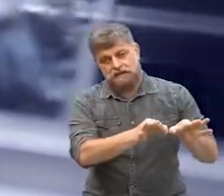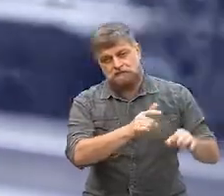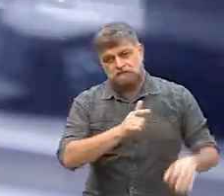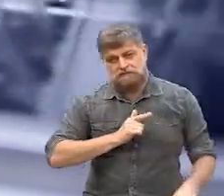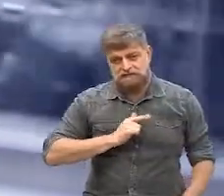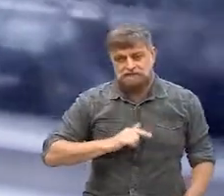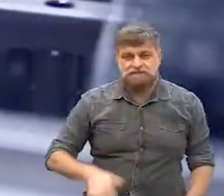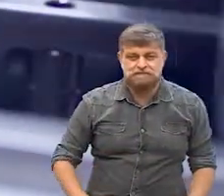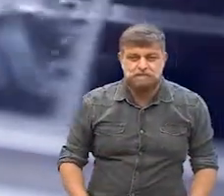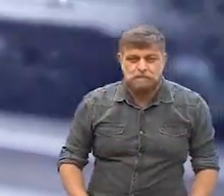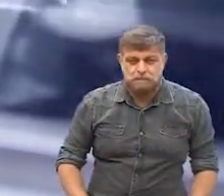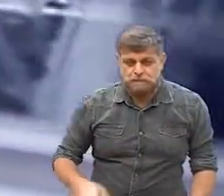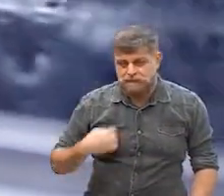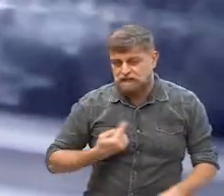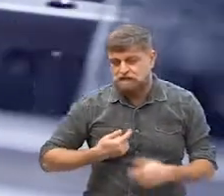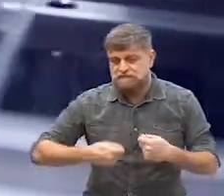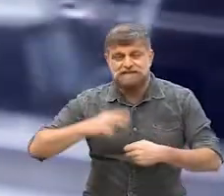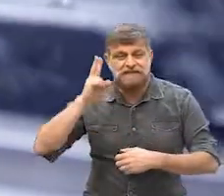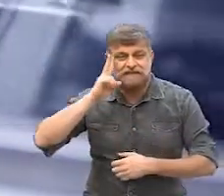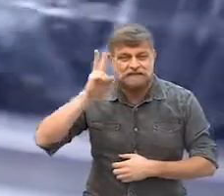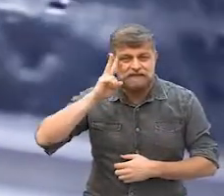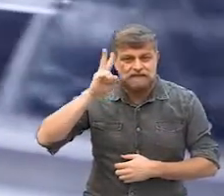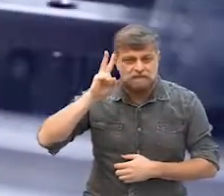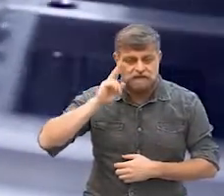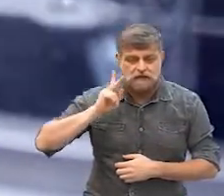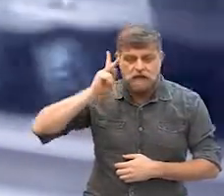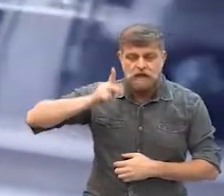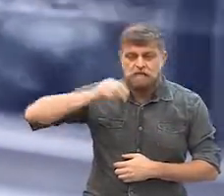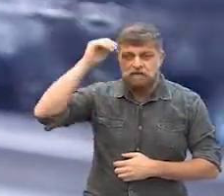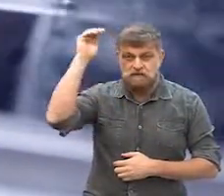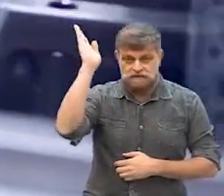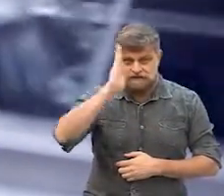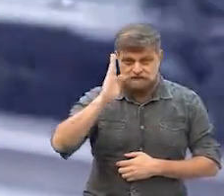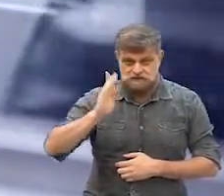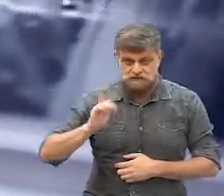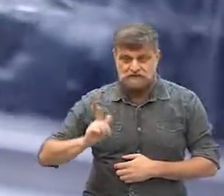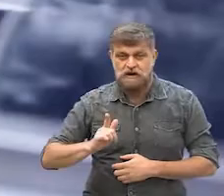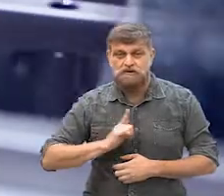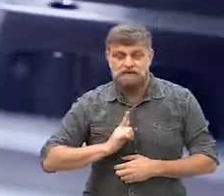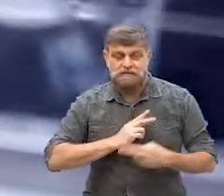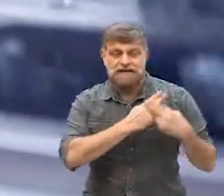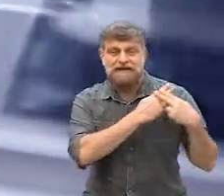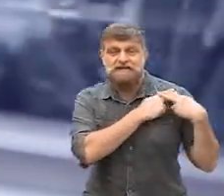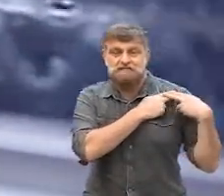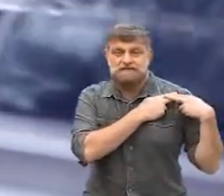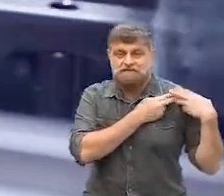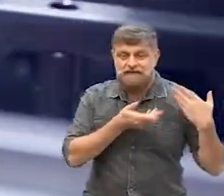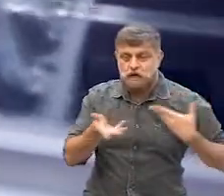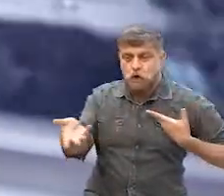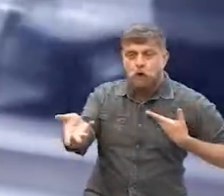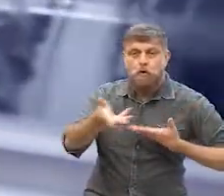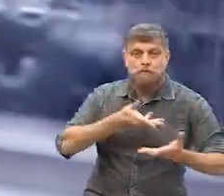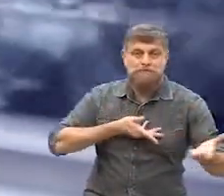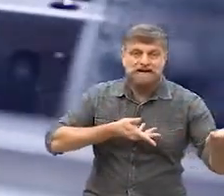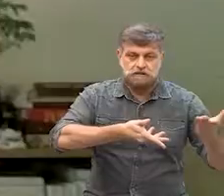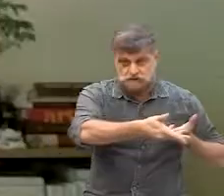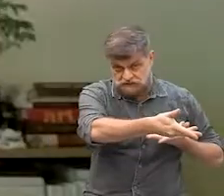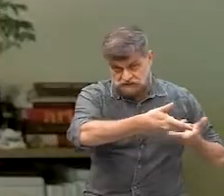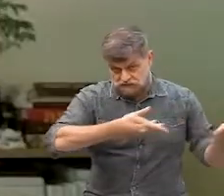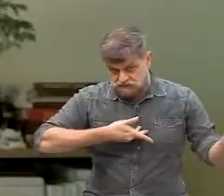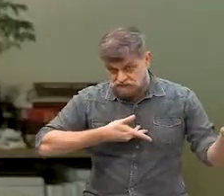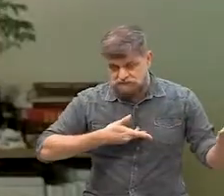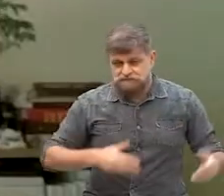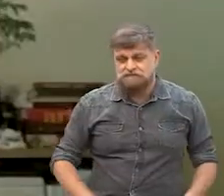é muito menor. A gente tem que lembrar que a política nacional, ela determina uma responsabilidade compartilhada, né? E essa